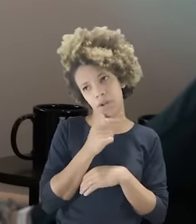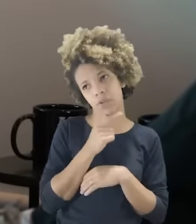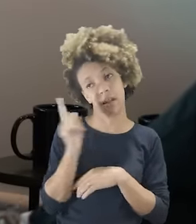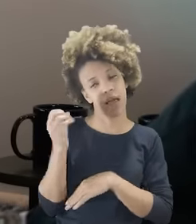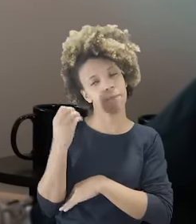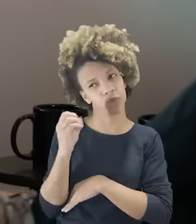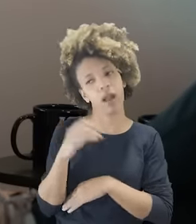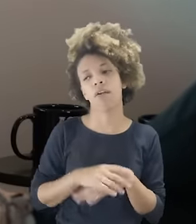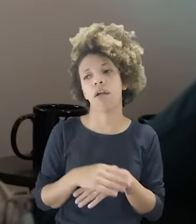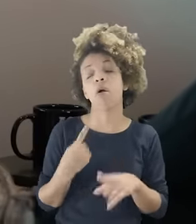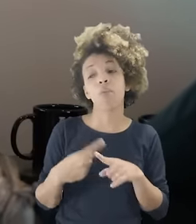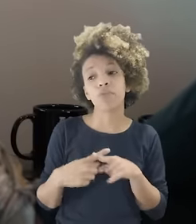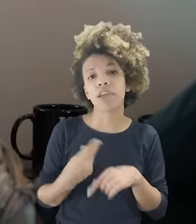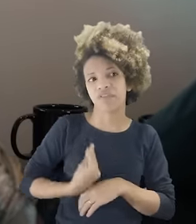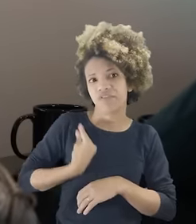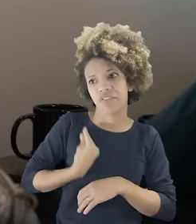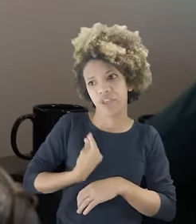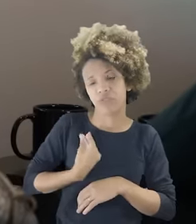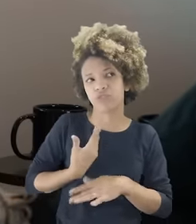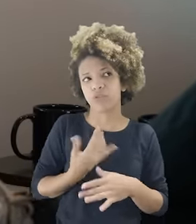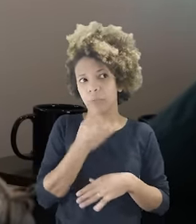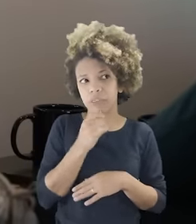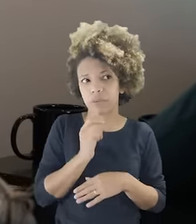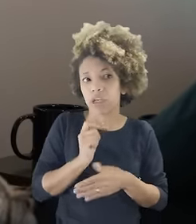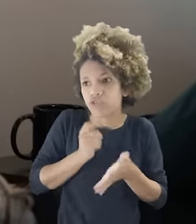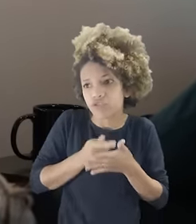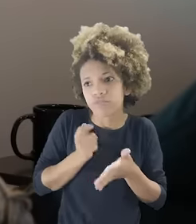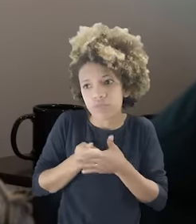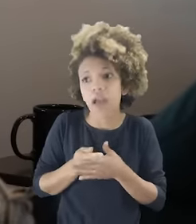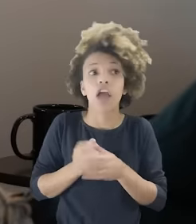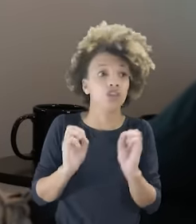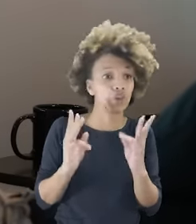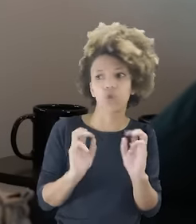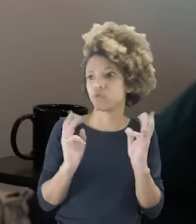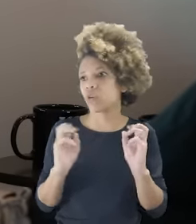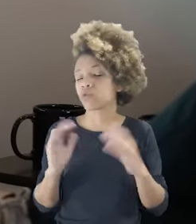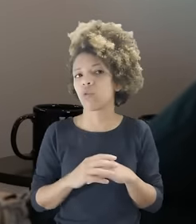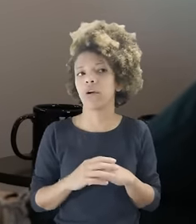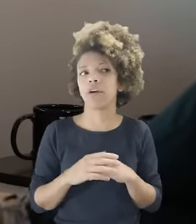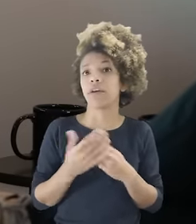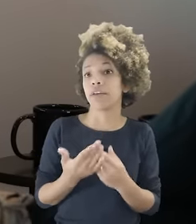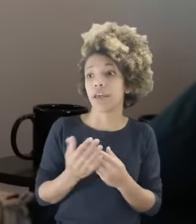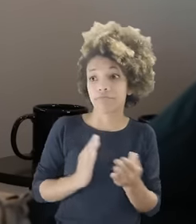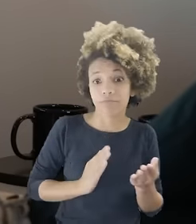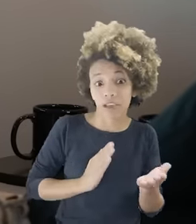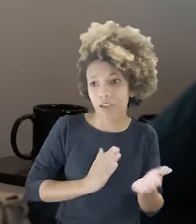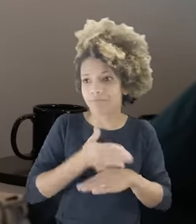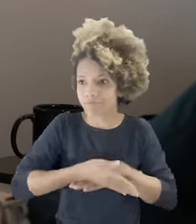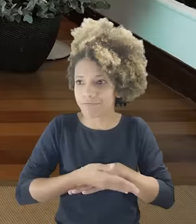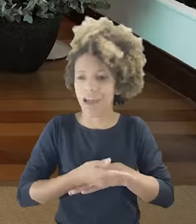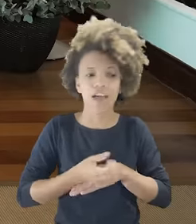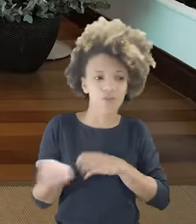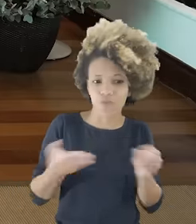para comédia Porto Alegre porque a galera tava Vivendo muito assim vivendo de cachê então era fazer show para caramba e na academia Começou a surgir